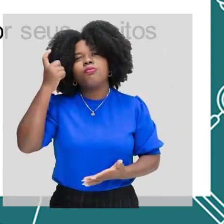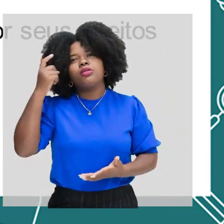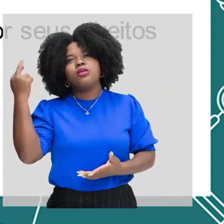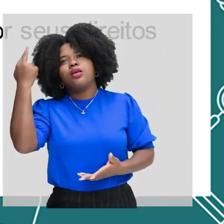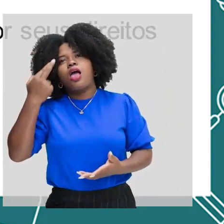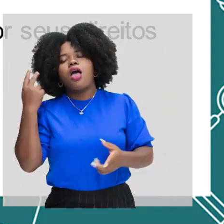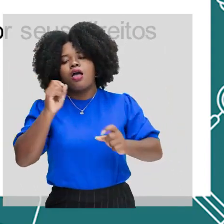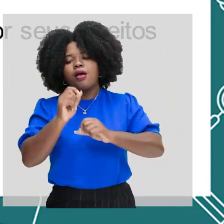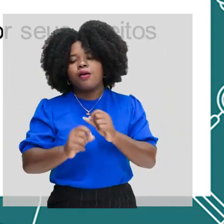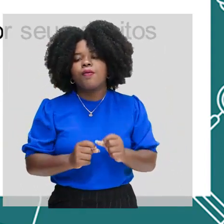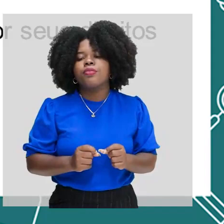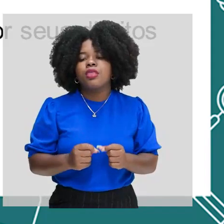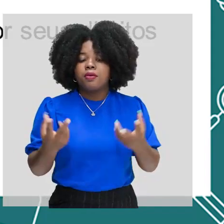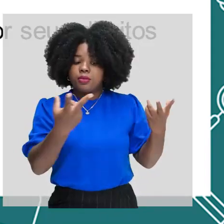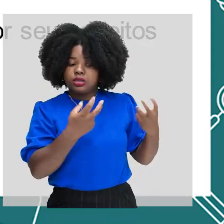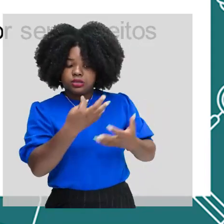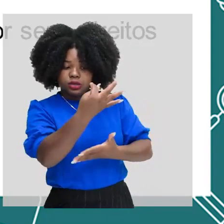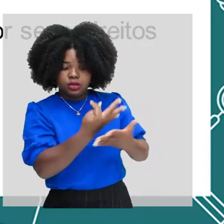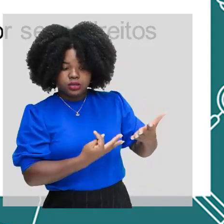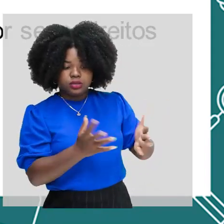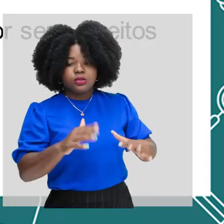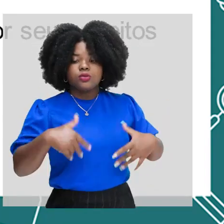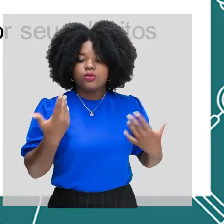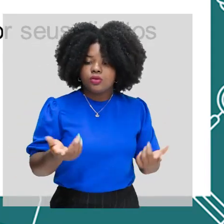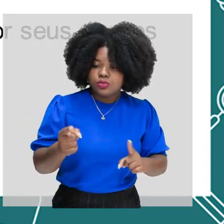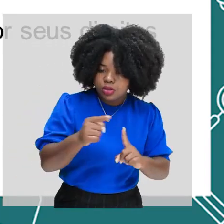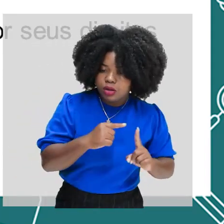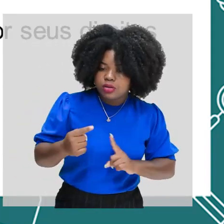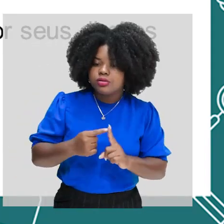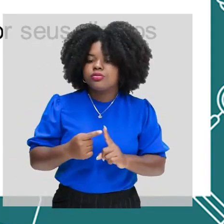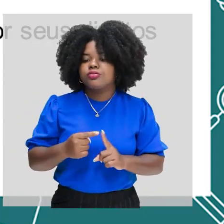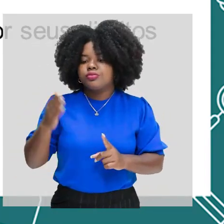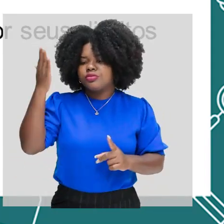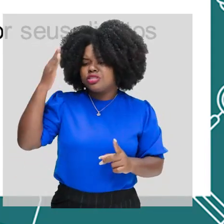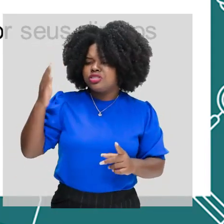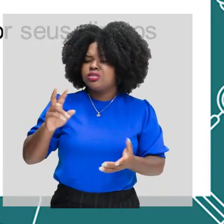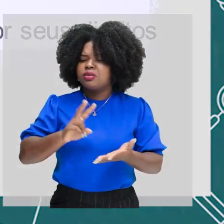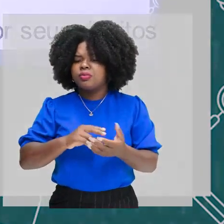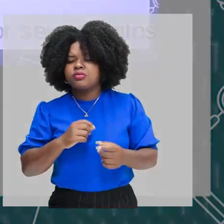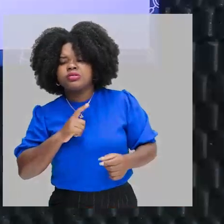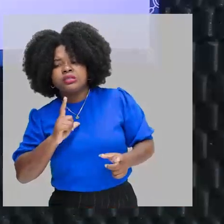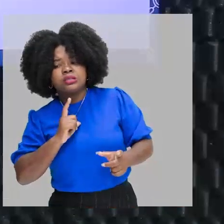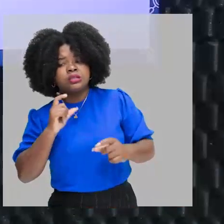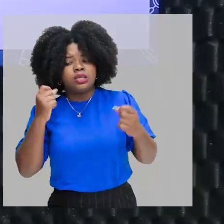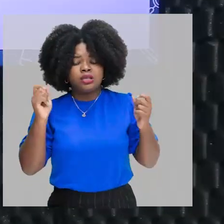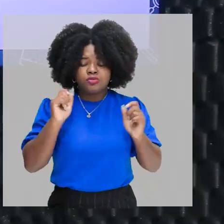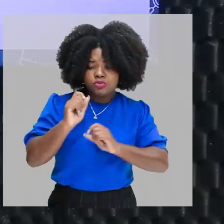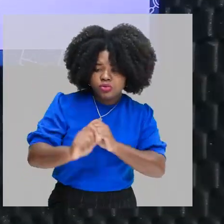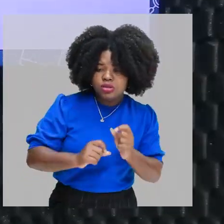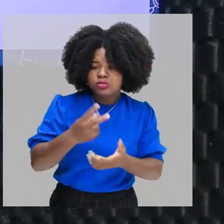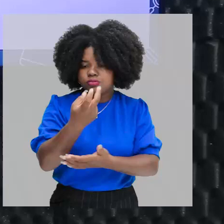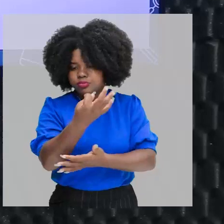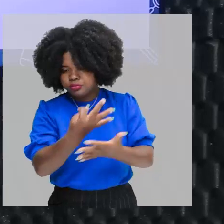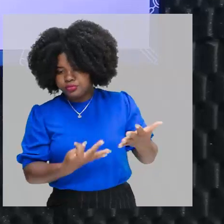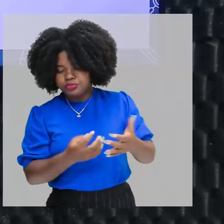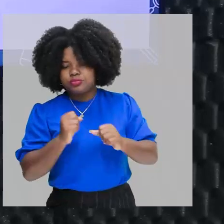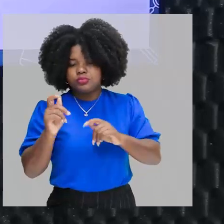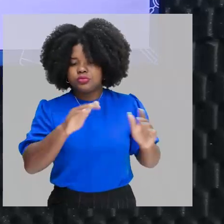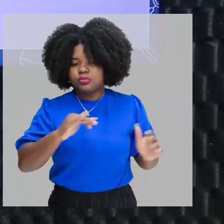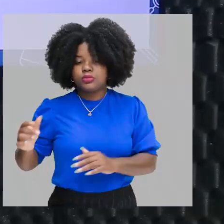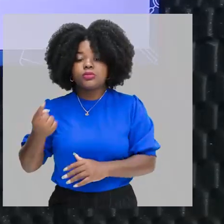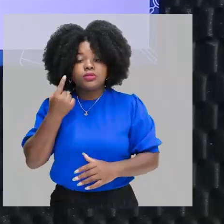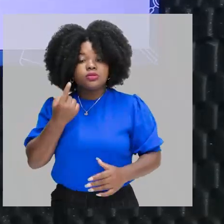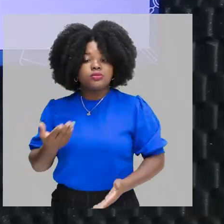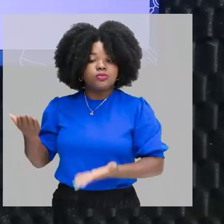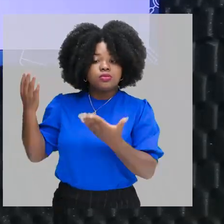em análise textual. Que tipo de compreensão ou interpretação eu posso fazer de um texto? Aqui, por exemplo, tem um fragmento